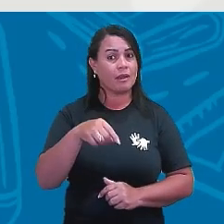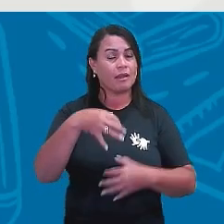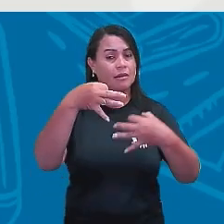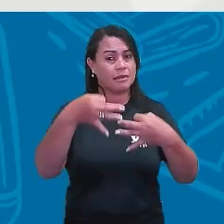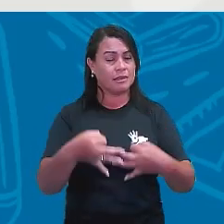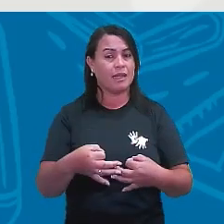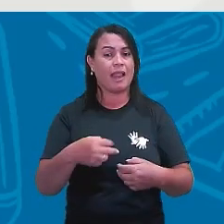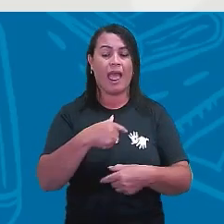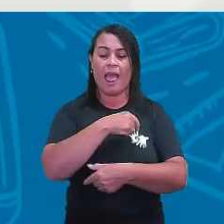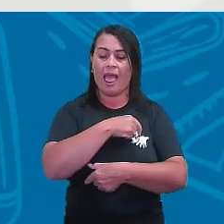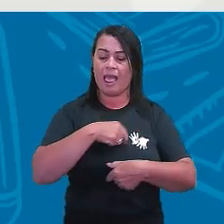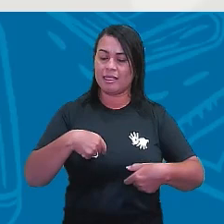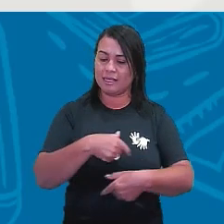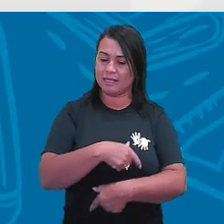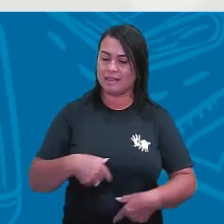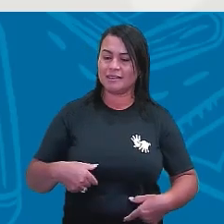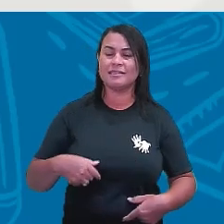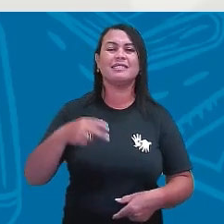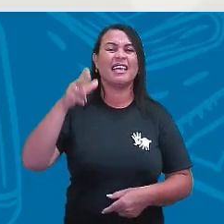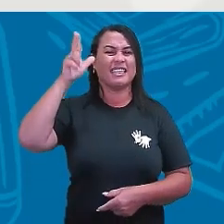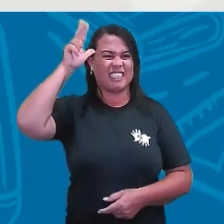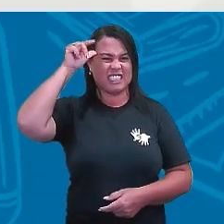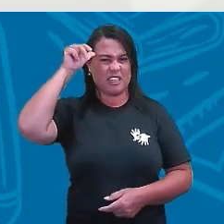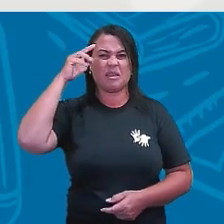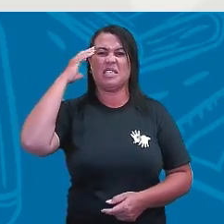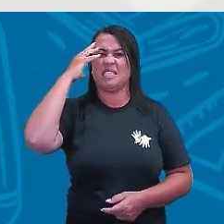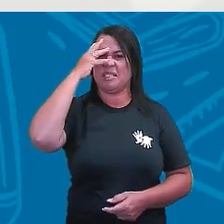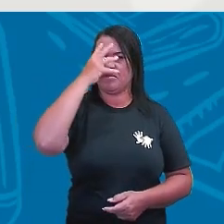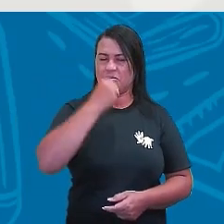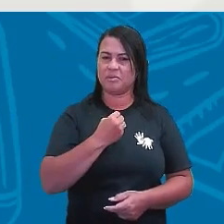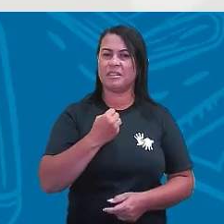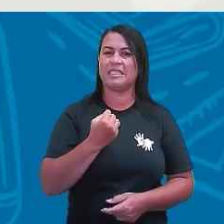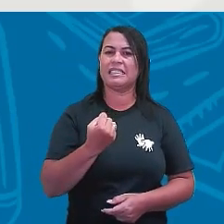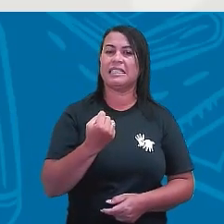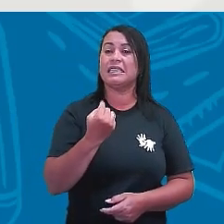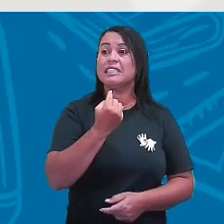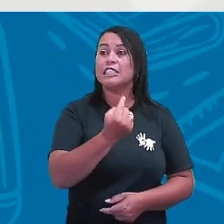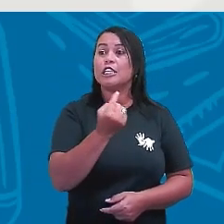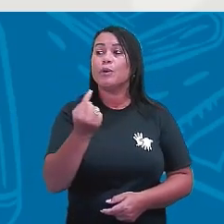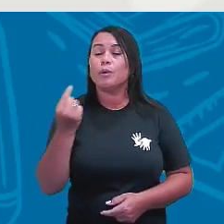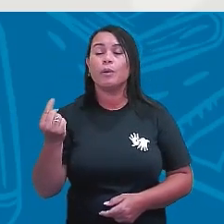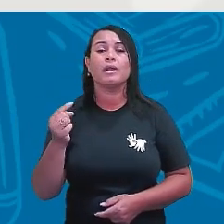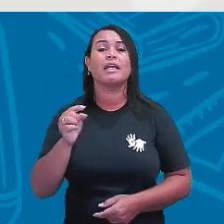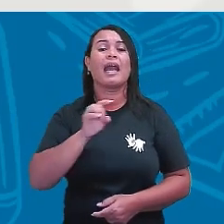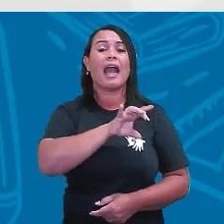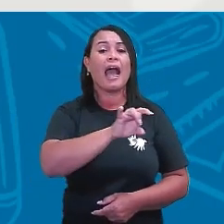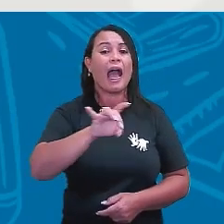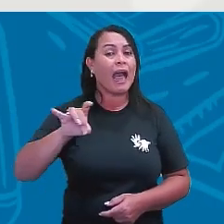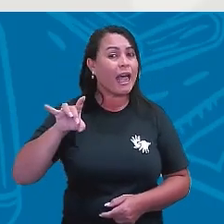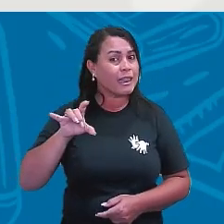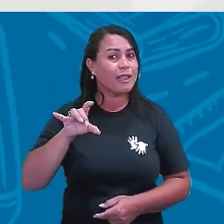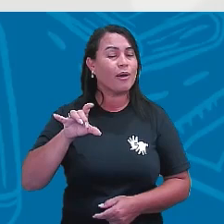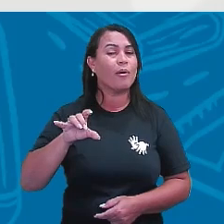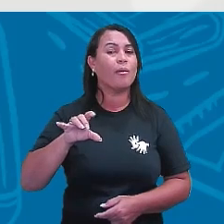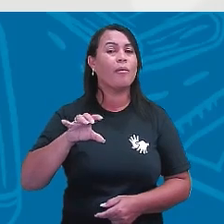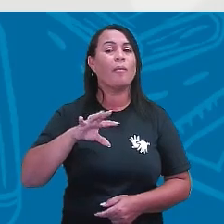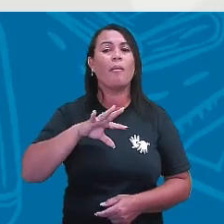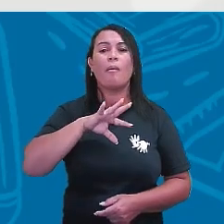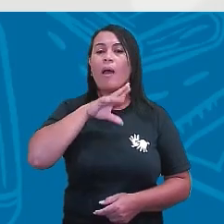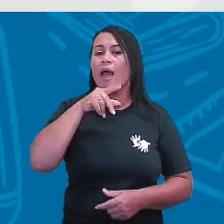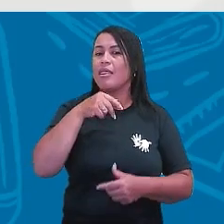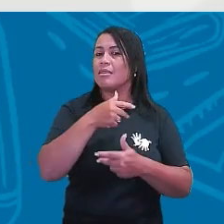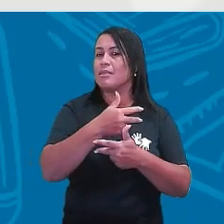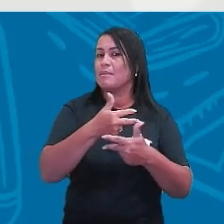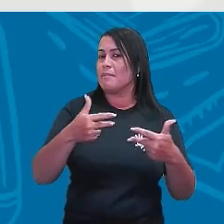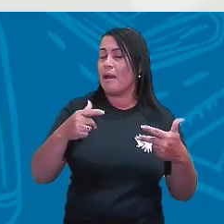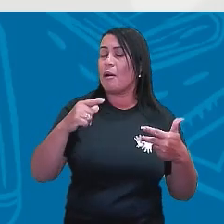as listras na zebra são únicas. Cada animal tem a sua impressão. É como se fosse